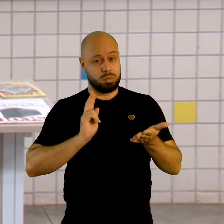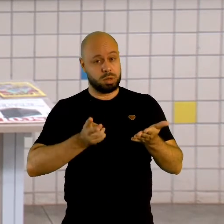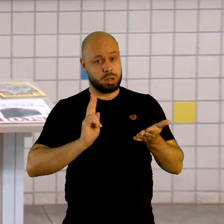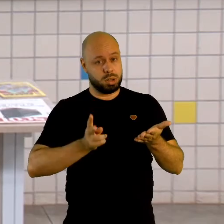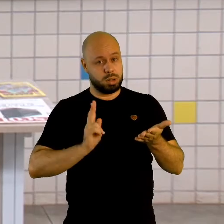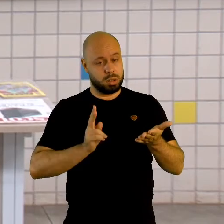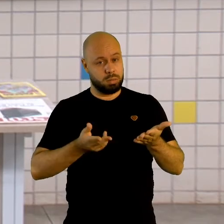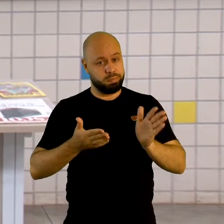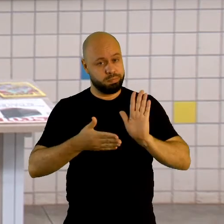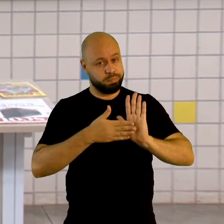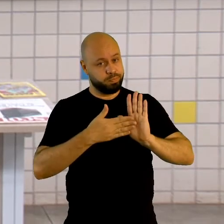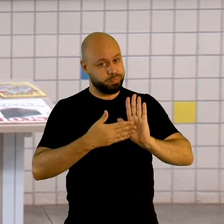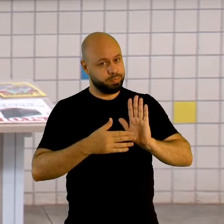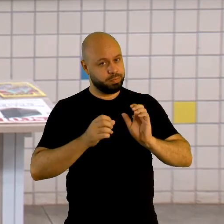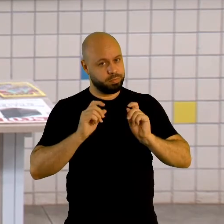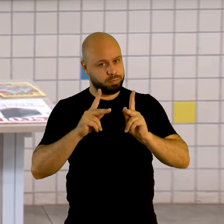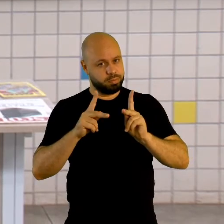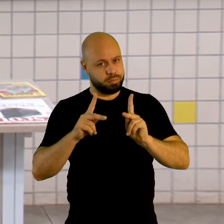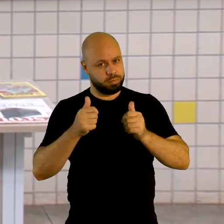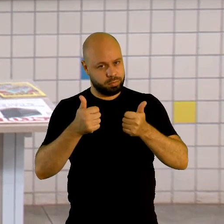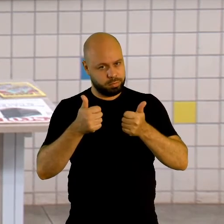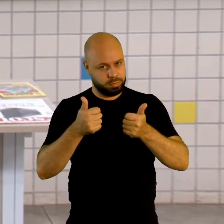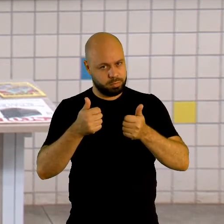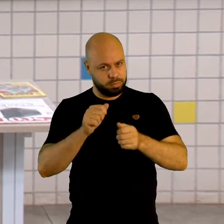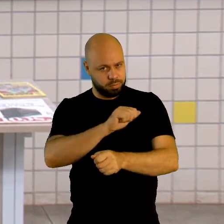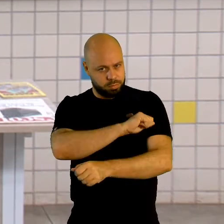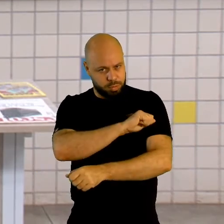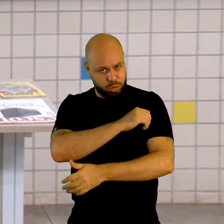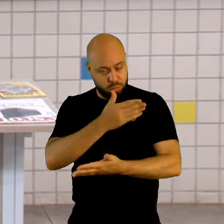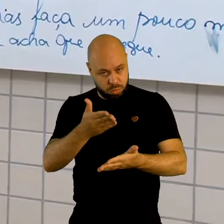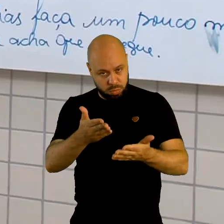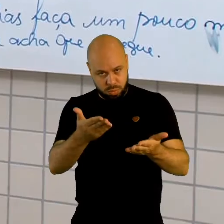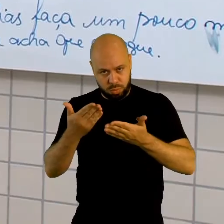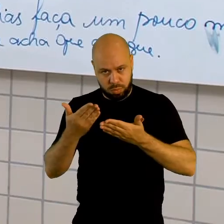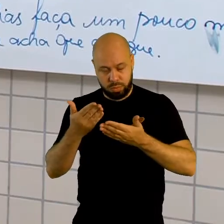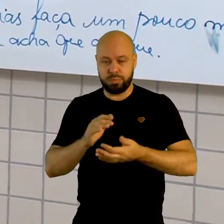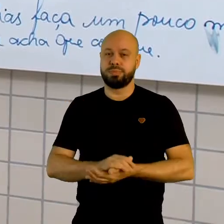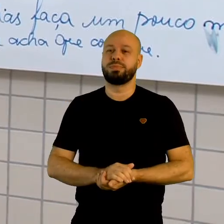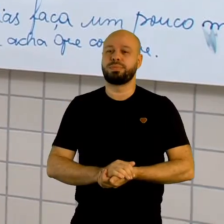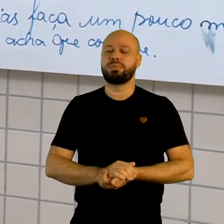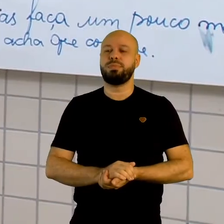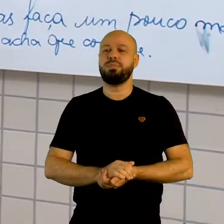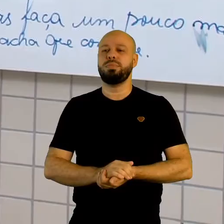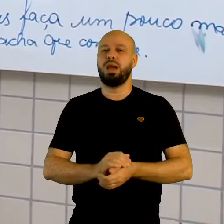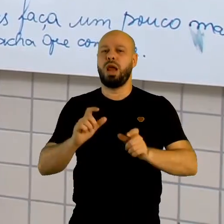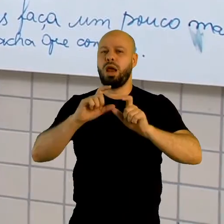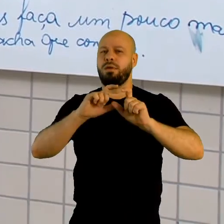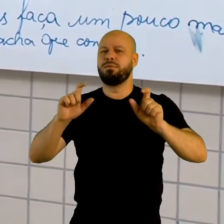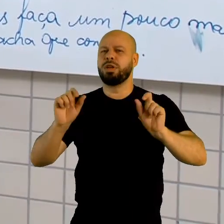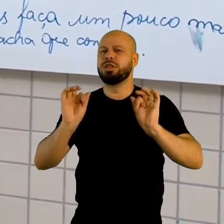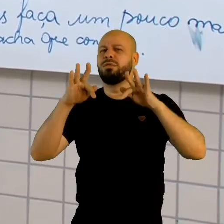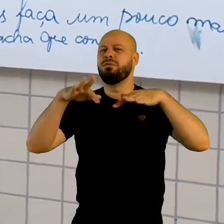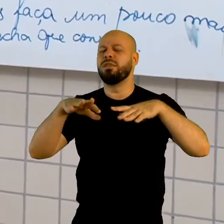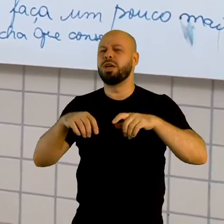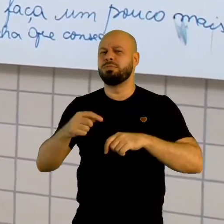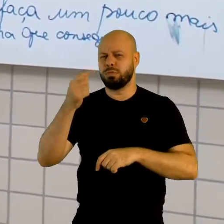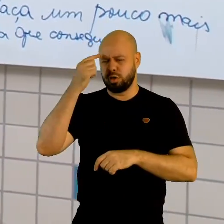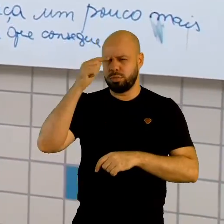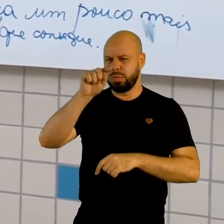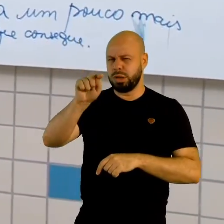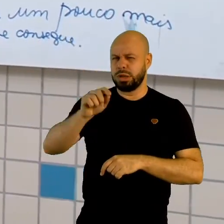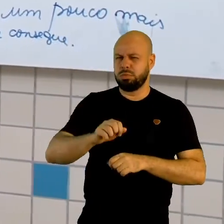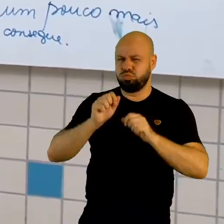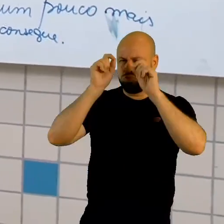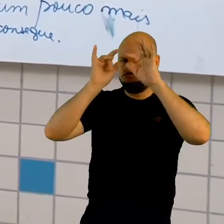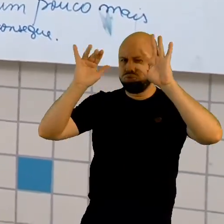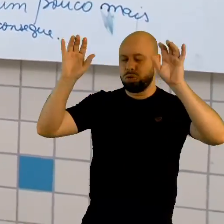propostas. Ok, alunos? Posso contar com vocês? E como frase final, vou deixar uma reflexão para